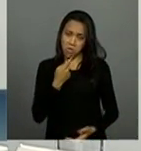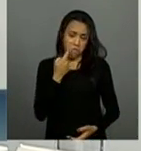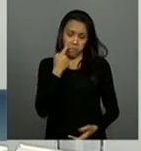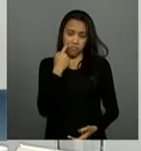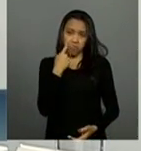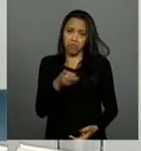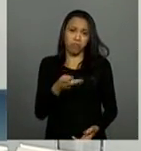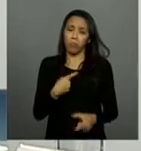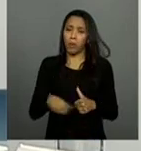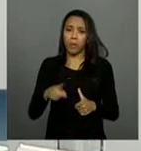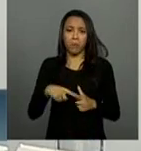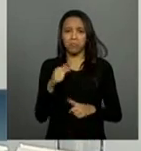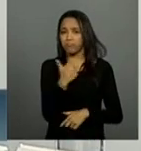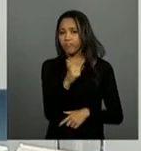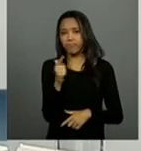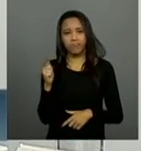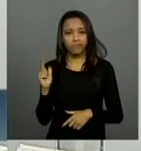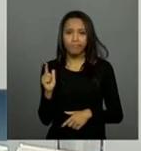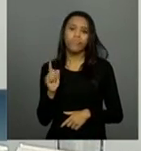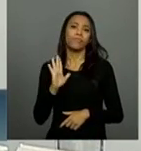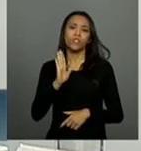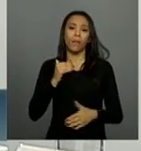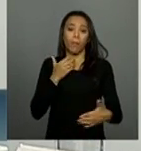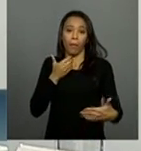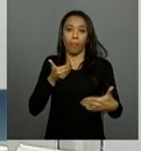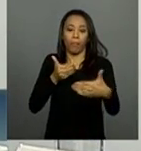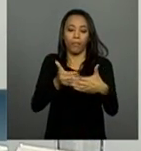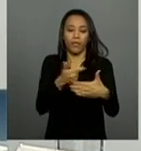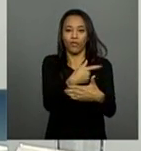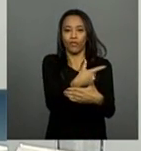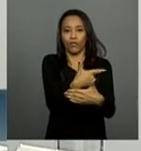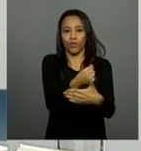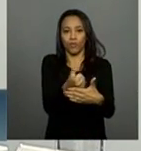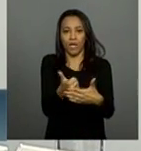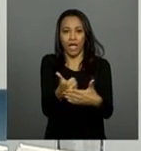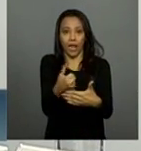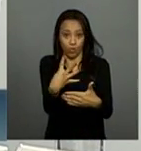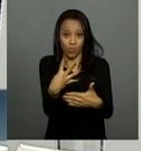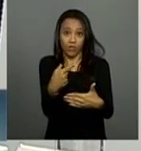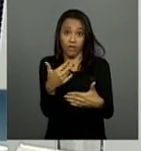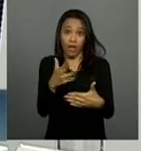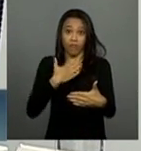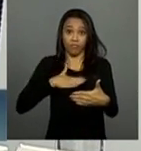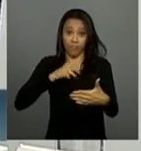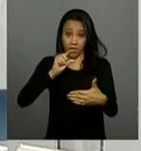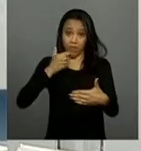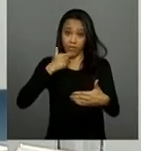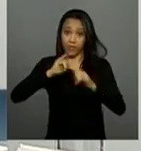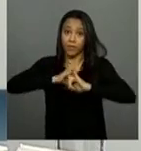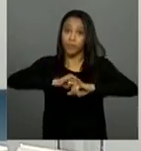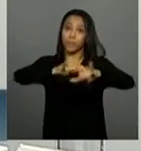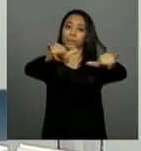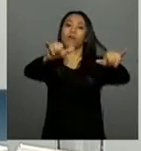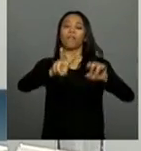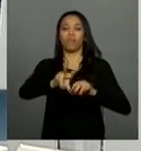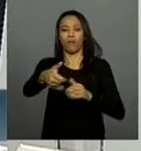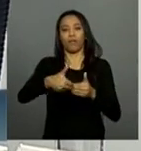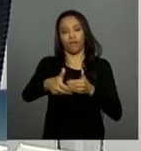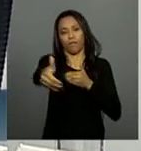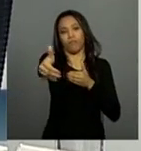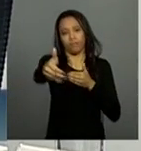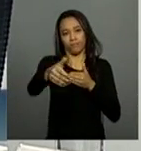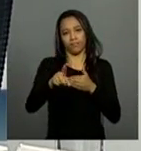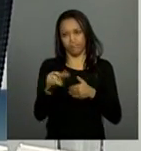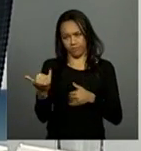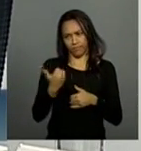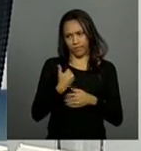nós estamos trabalhando, vamos chegar ao PRODES 2014, que deve ser anunciado brevemente. Estou esperando Campolina me dar o